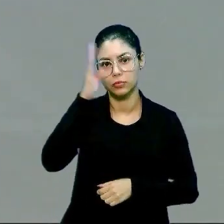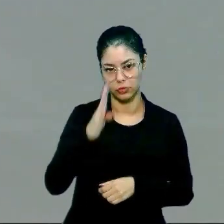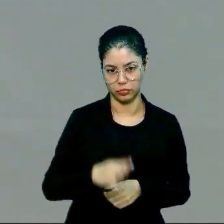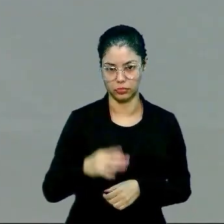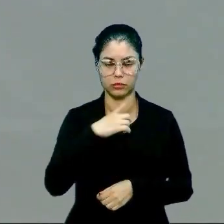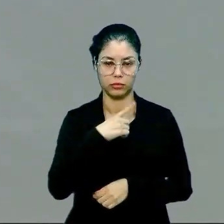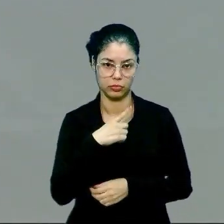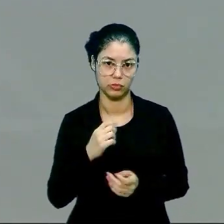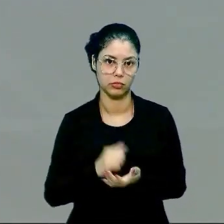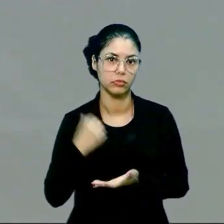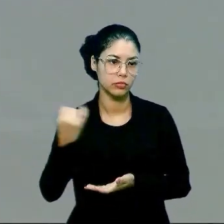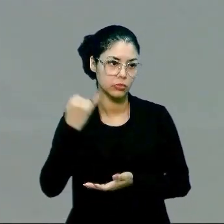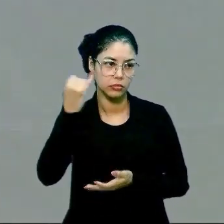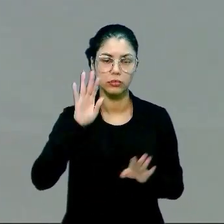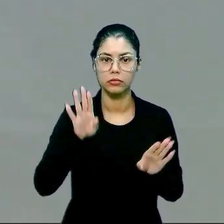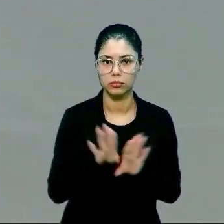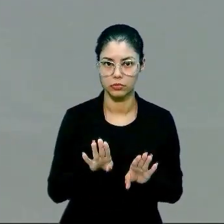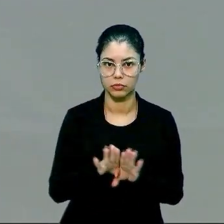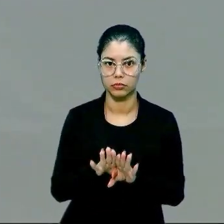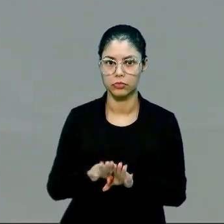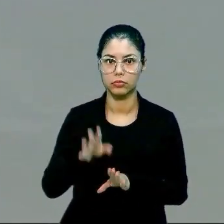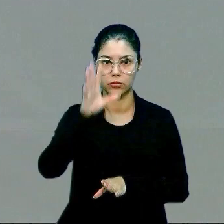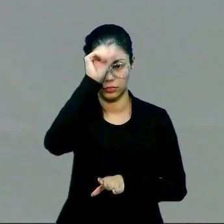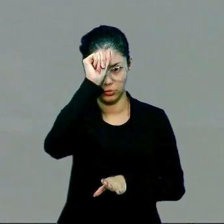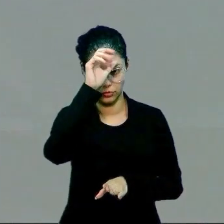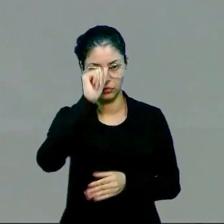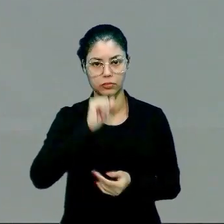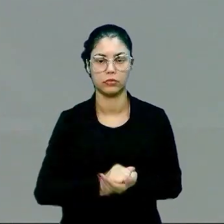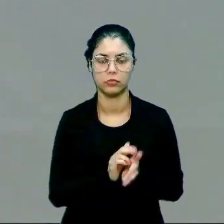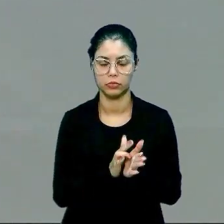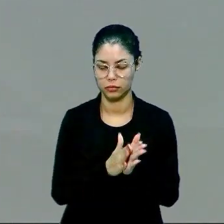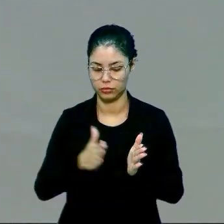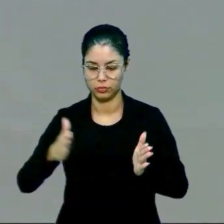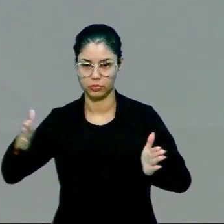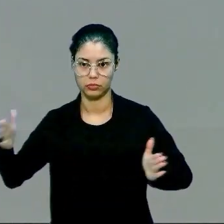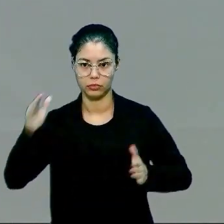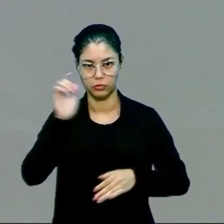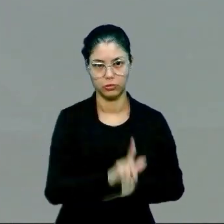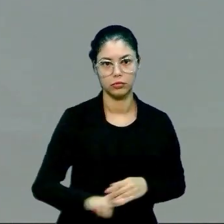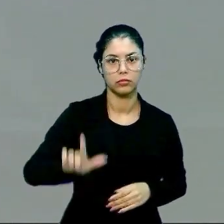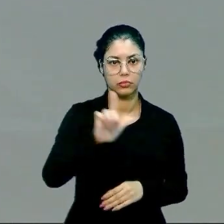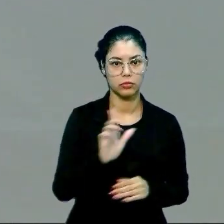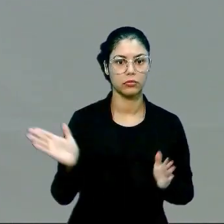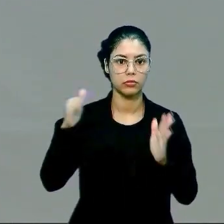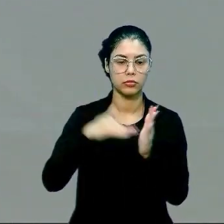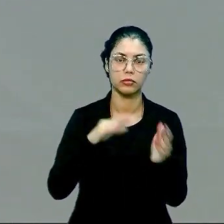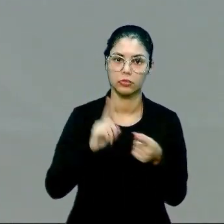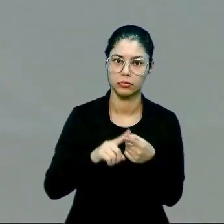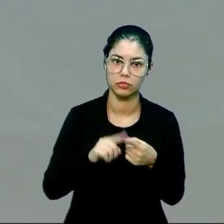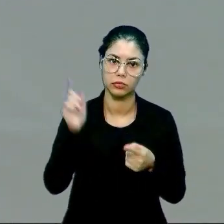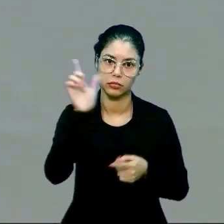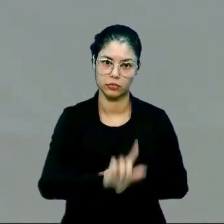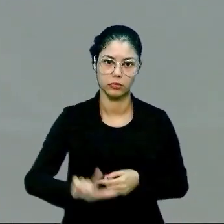brasileiro tenha, é importante também que esse conhecimento se estenda à literatura, até porque a literatura